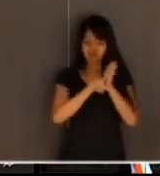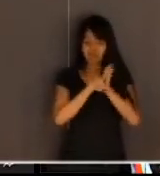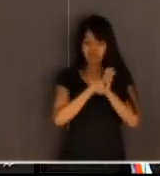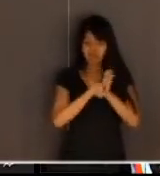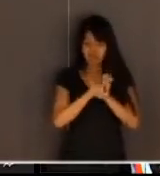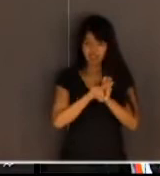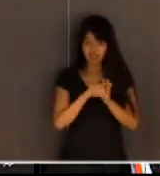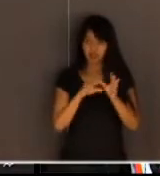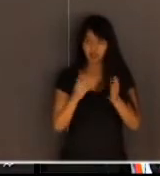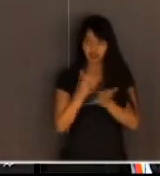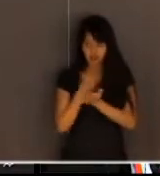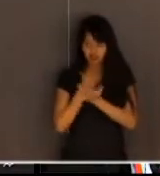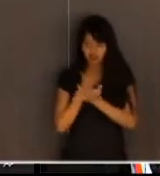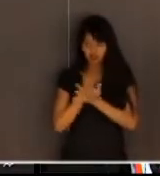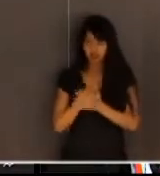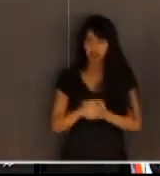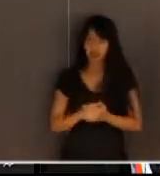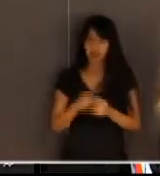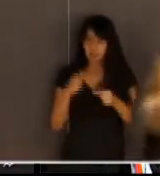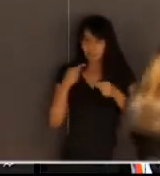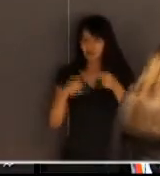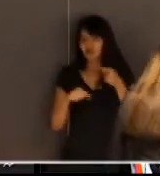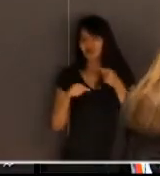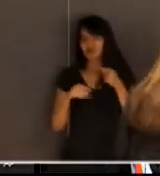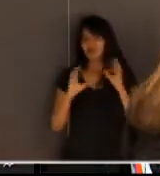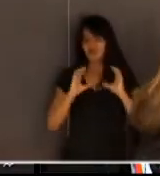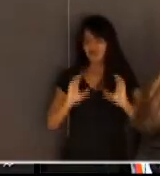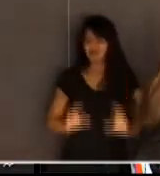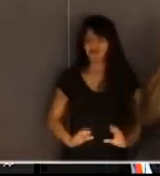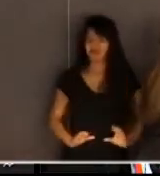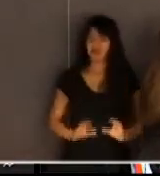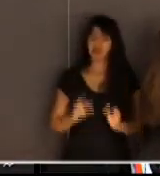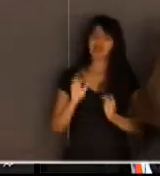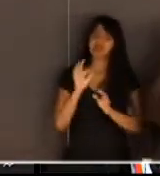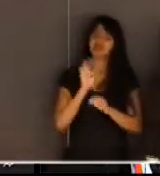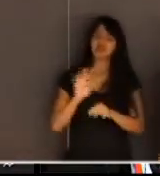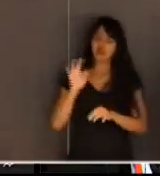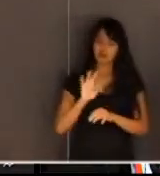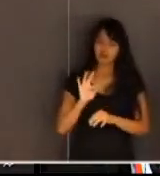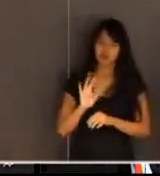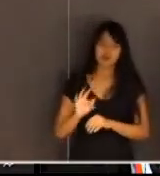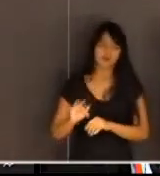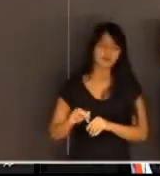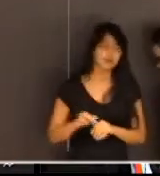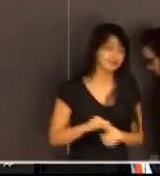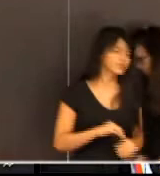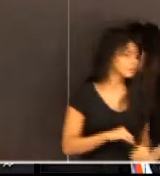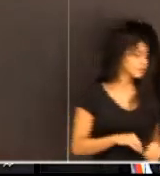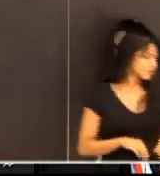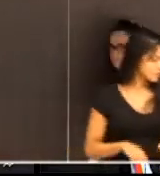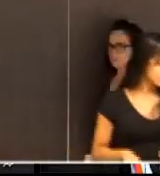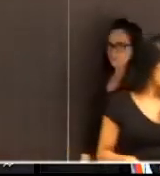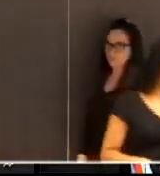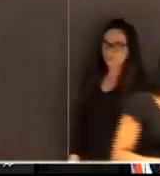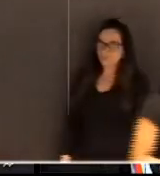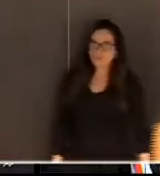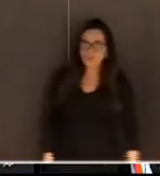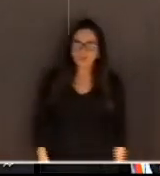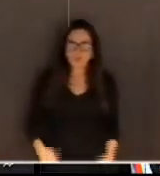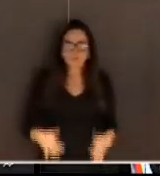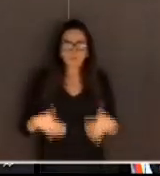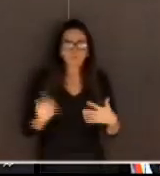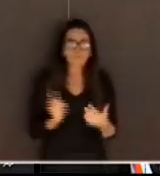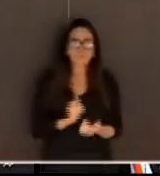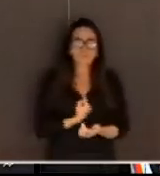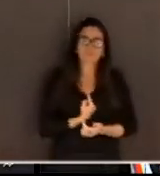que posturas meramente formais sejam aptas a anular o processo. Quando